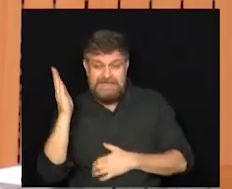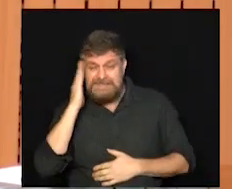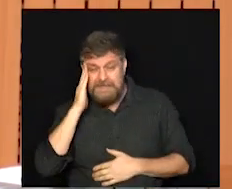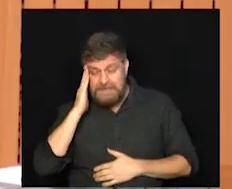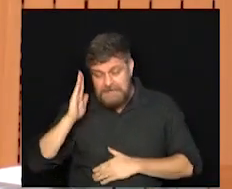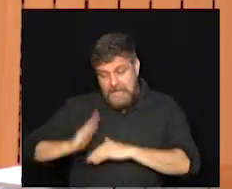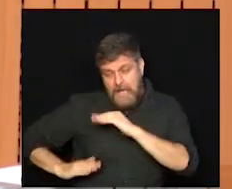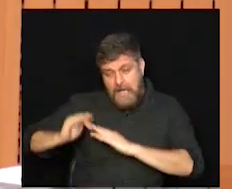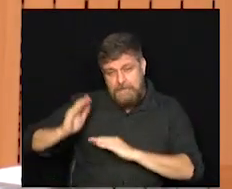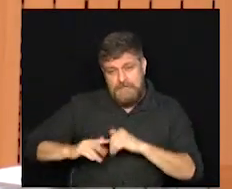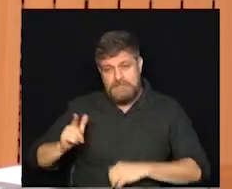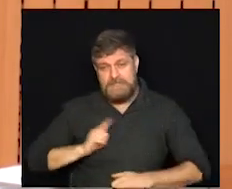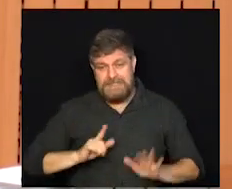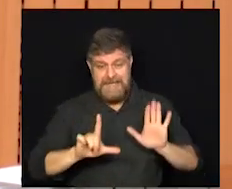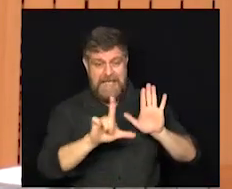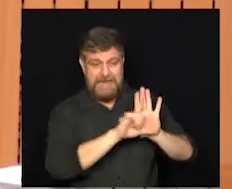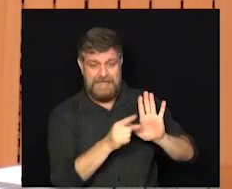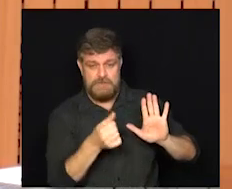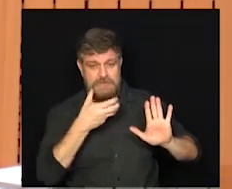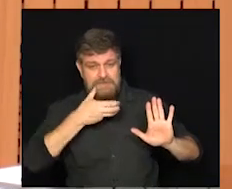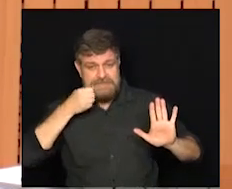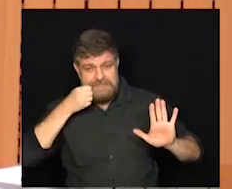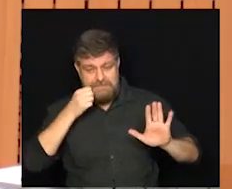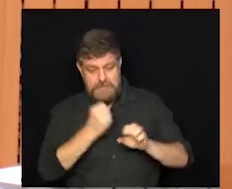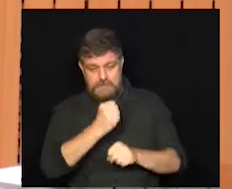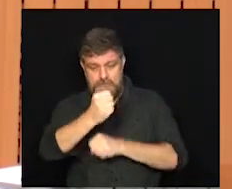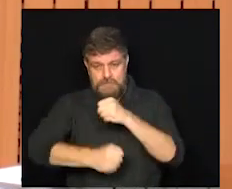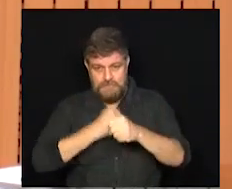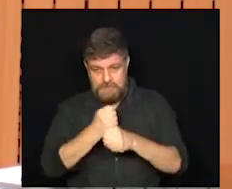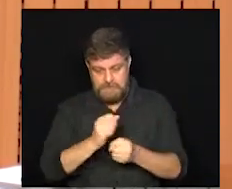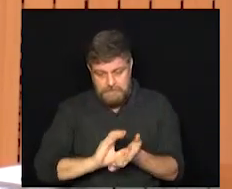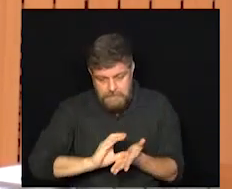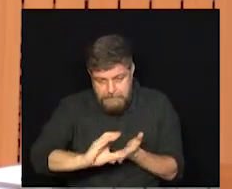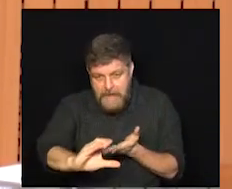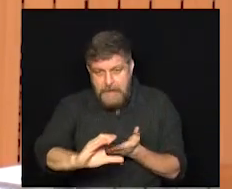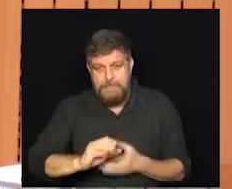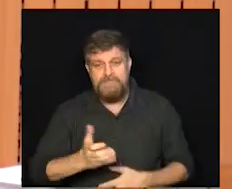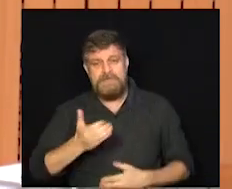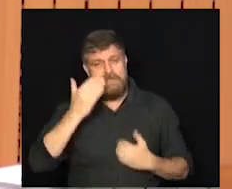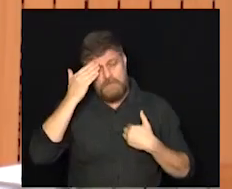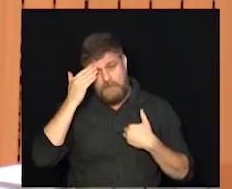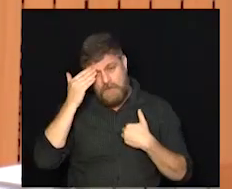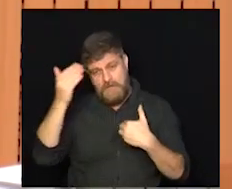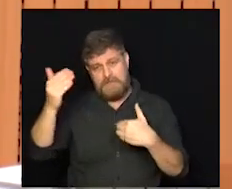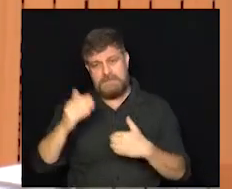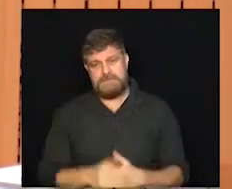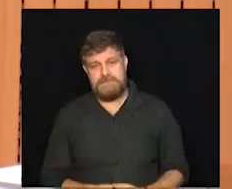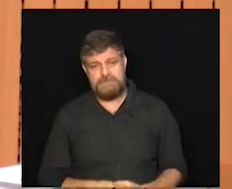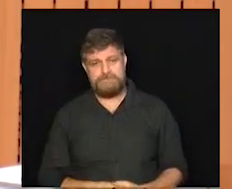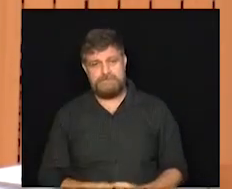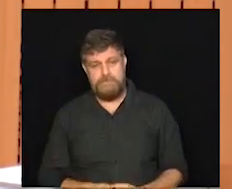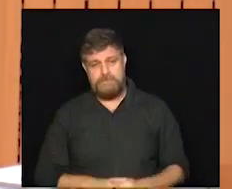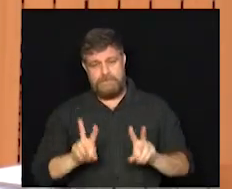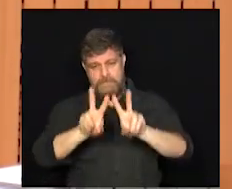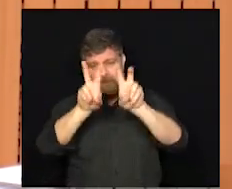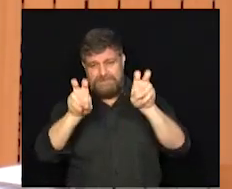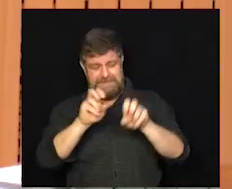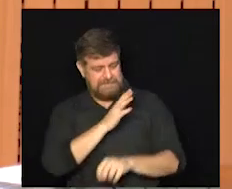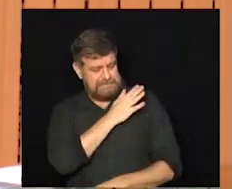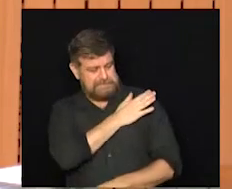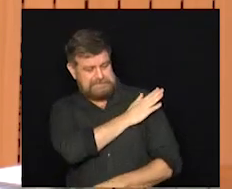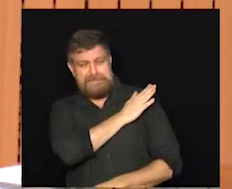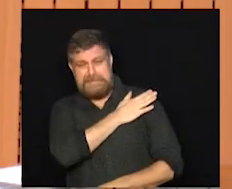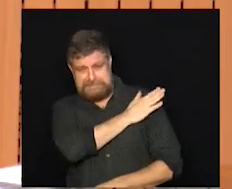através da lei orçamentária anual. Então, quero agradecer, quero dizer que essa questão do preconceito